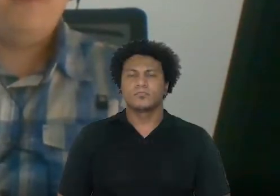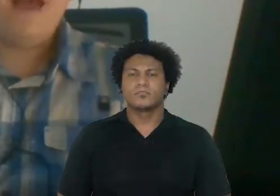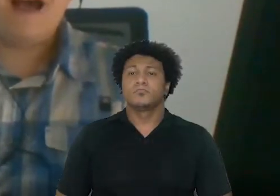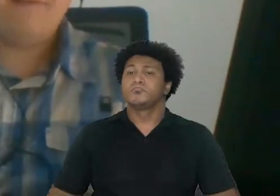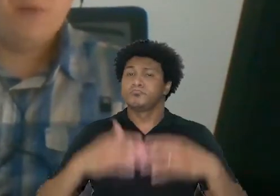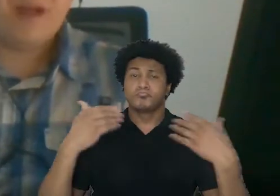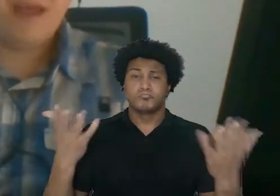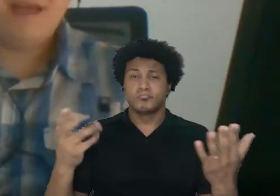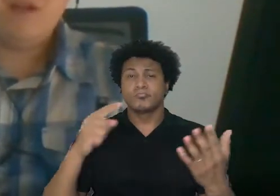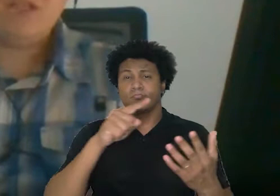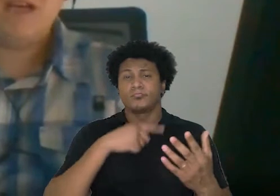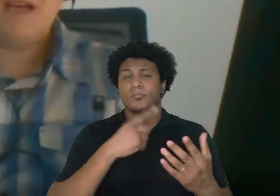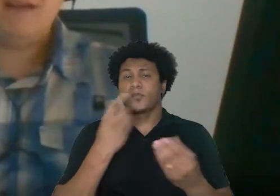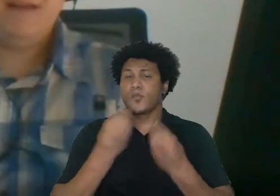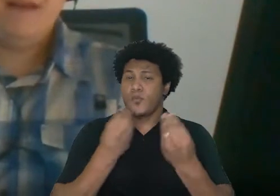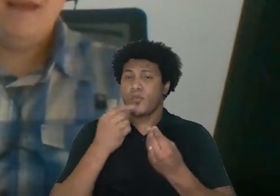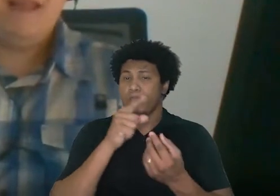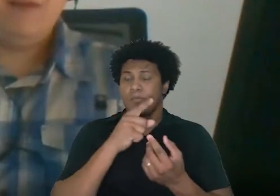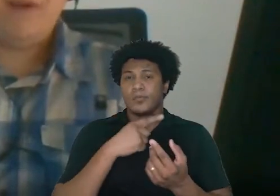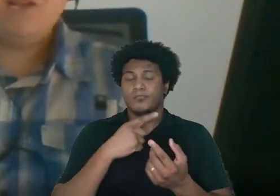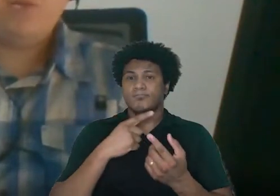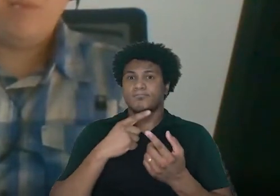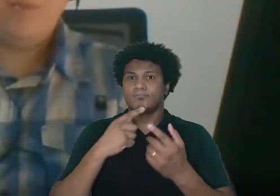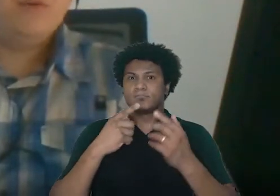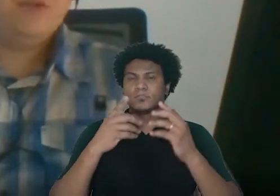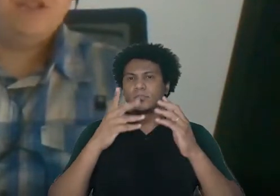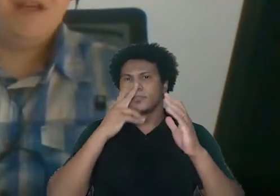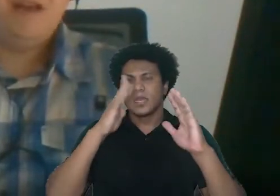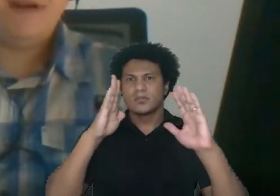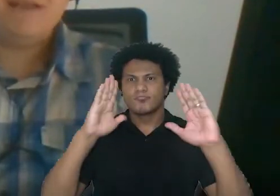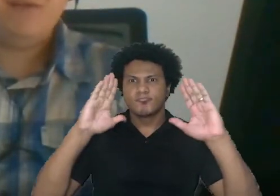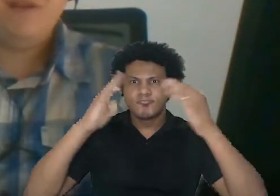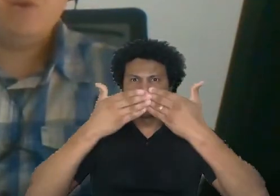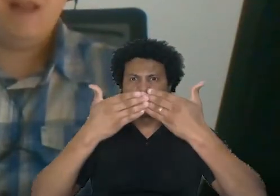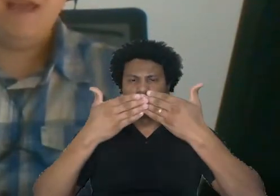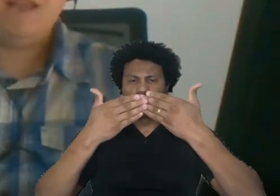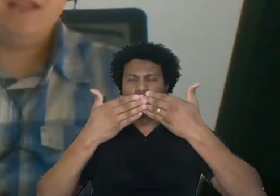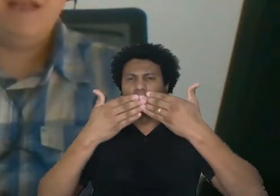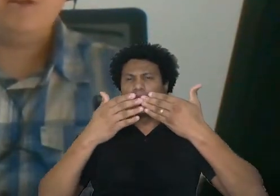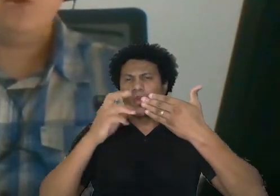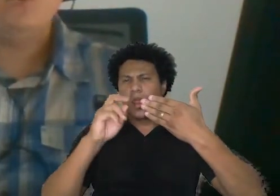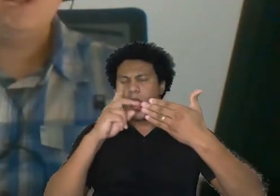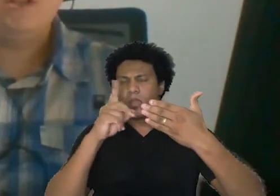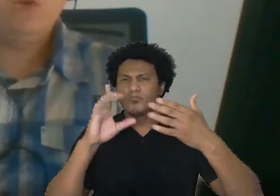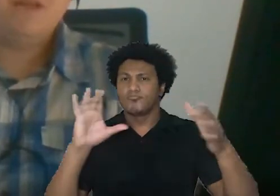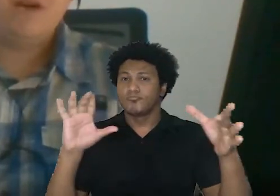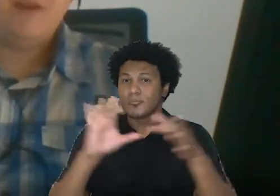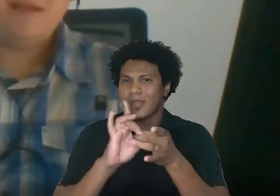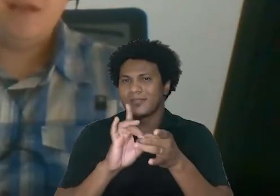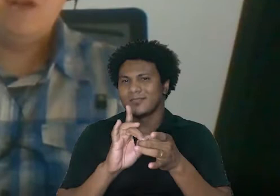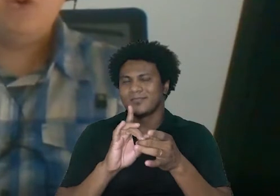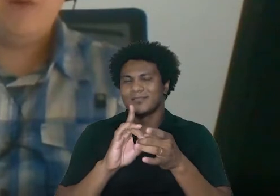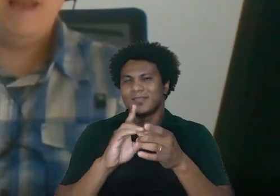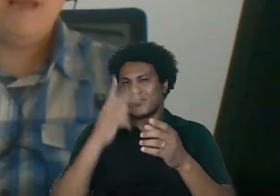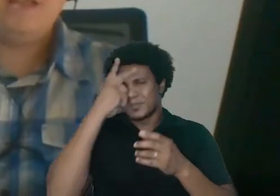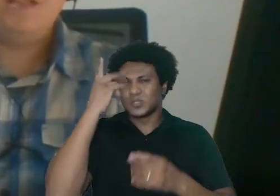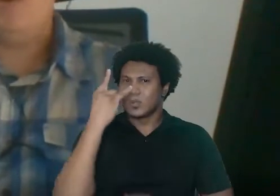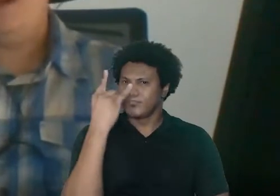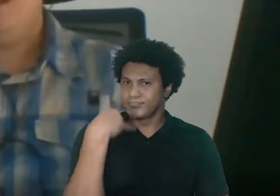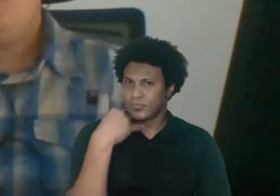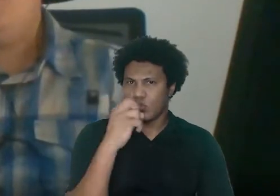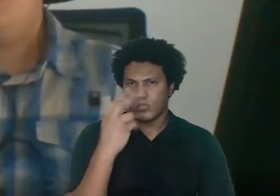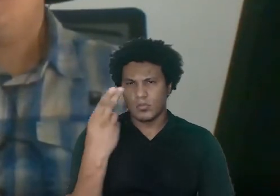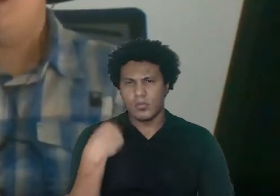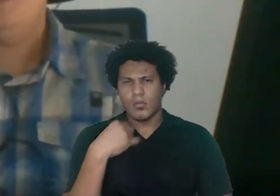como viável para quem não enxerga. Ele não faz uma ponte, ele faz talvez uma lente, ele constitui talvez uma lente